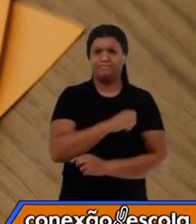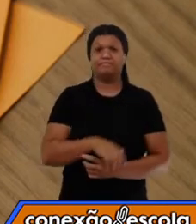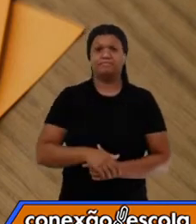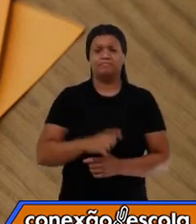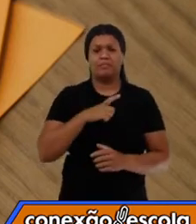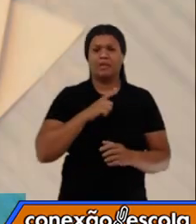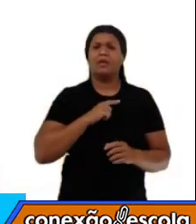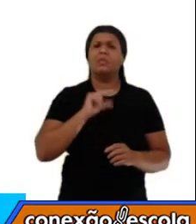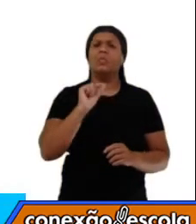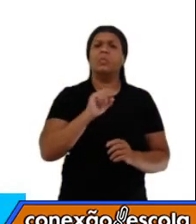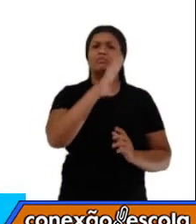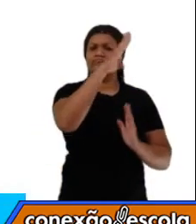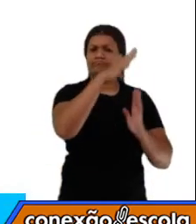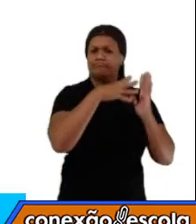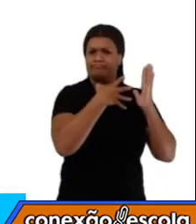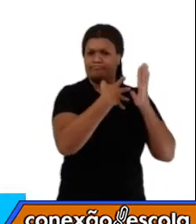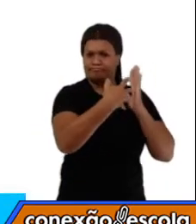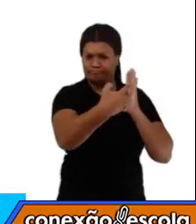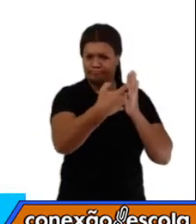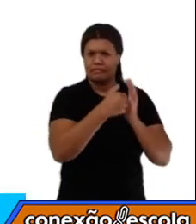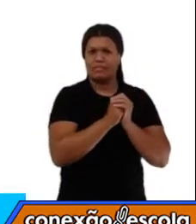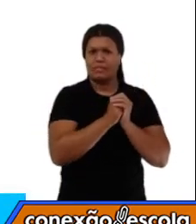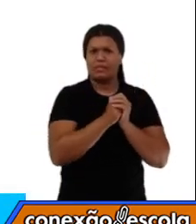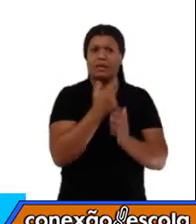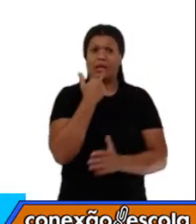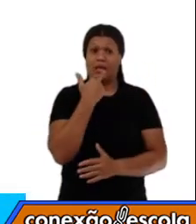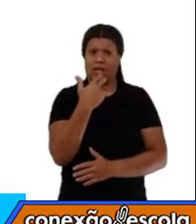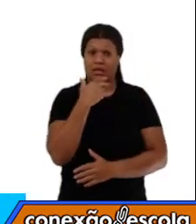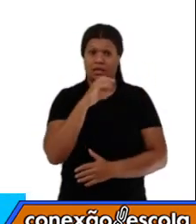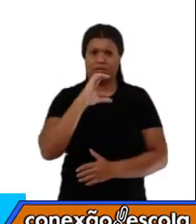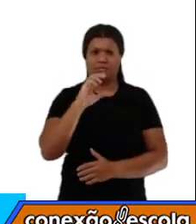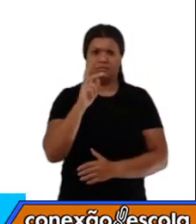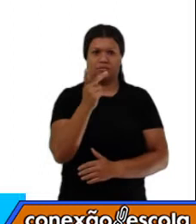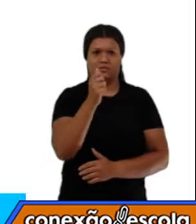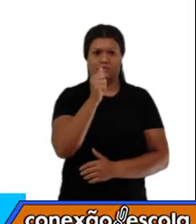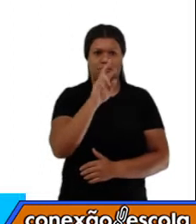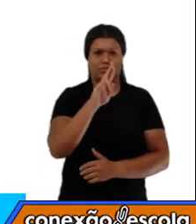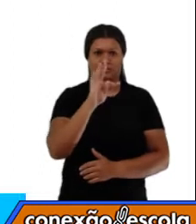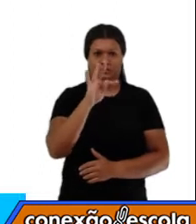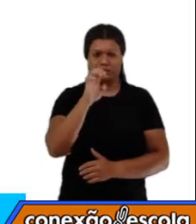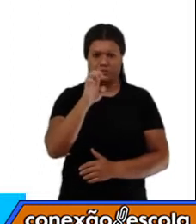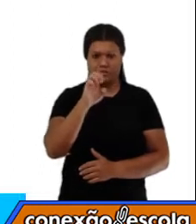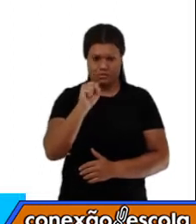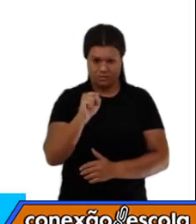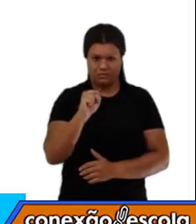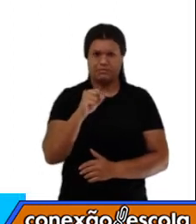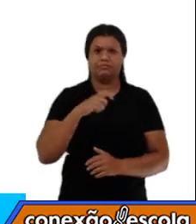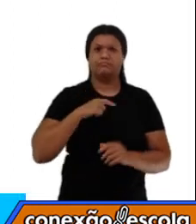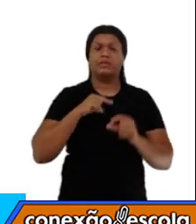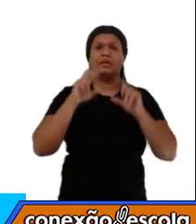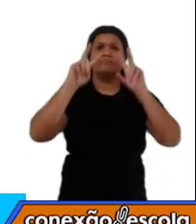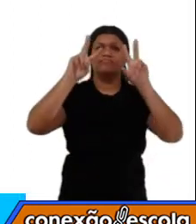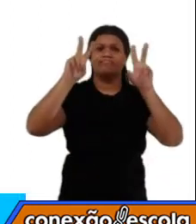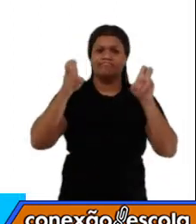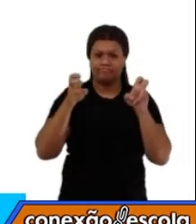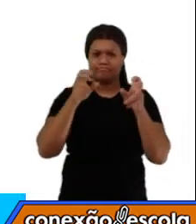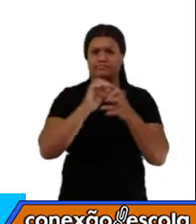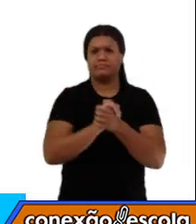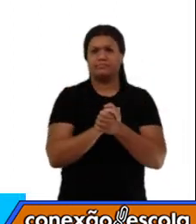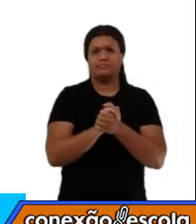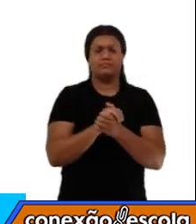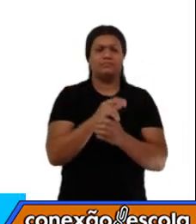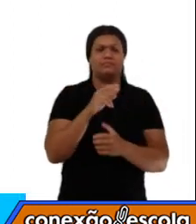as tabelas, que em inglês se chamam charts. Eu tenho os títulos, que em inglês são os titles, eu